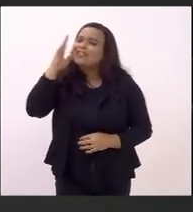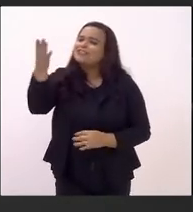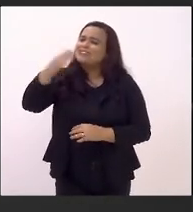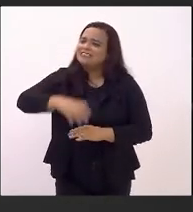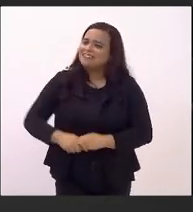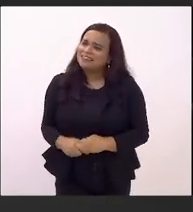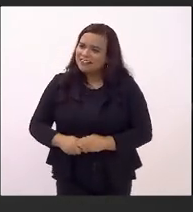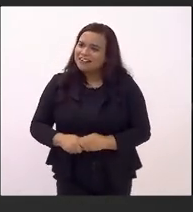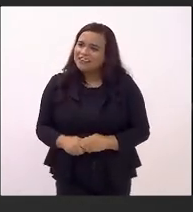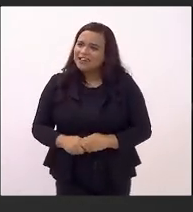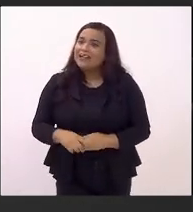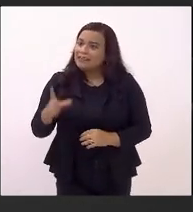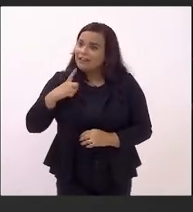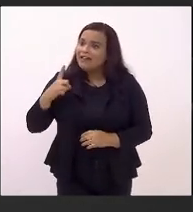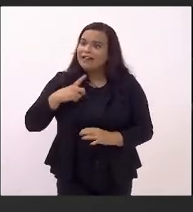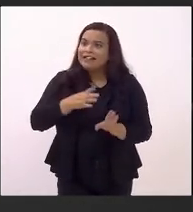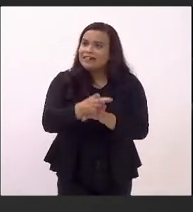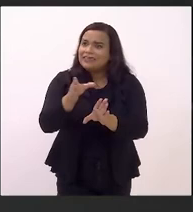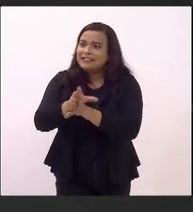Eu tenho orientandos.